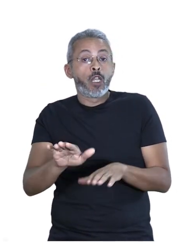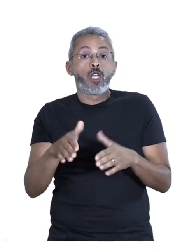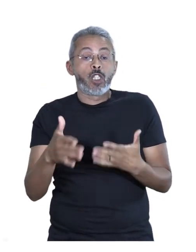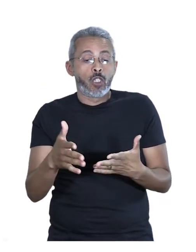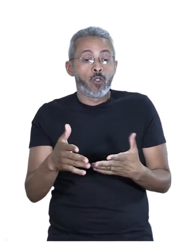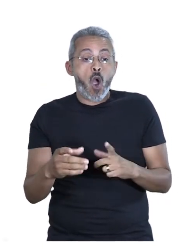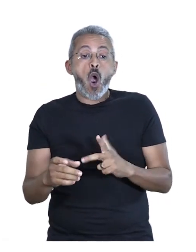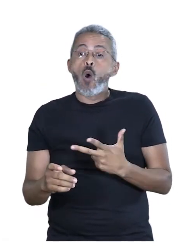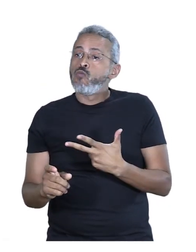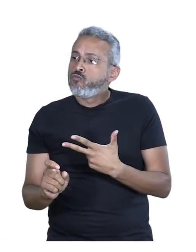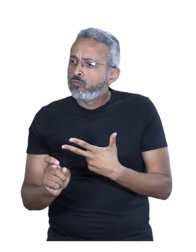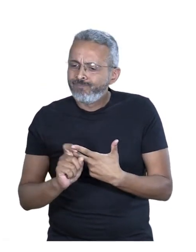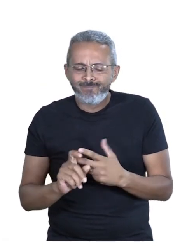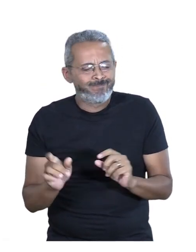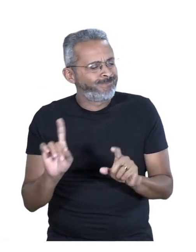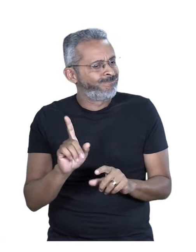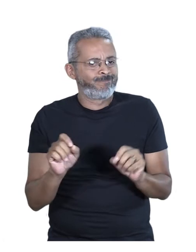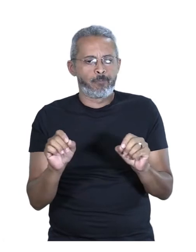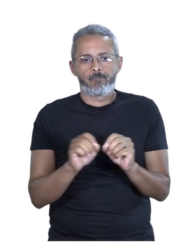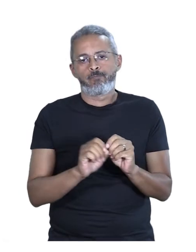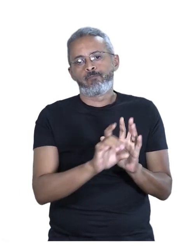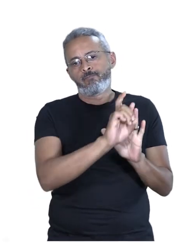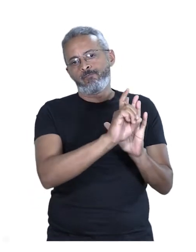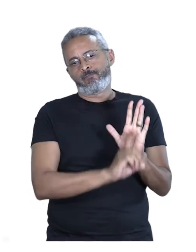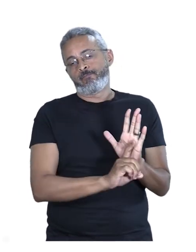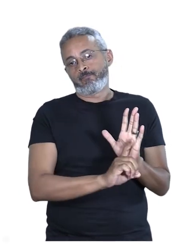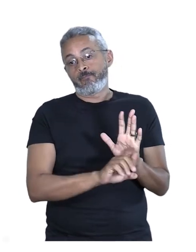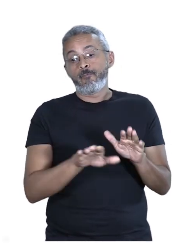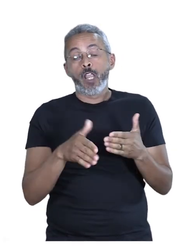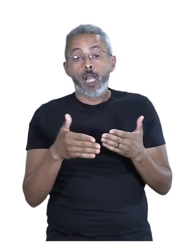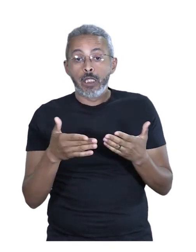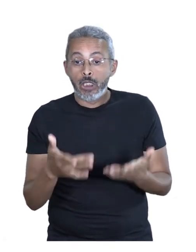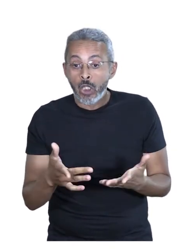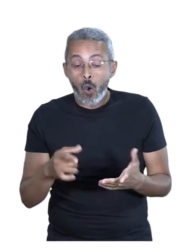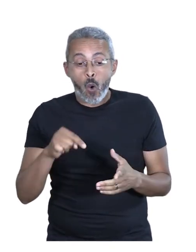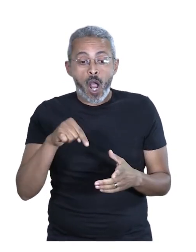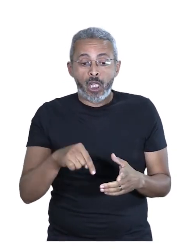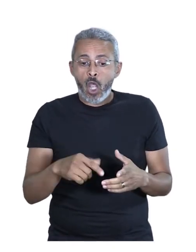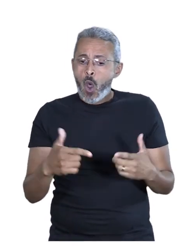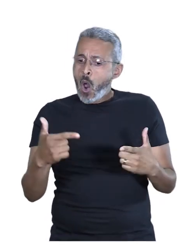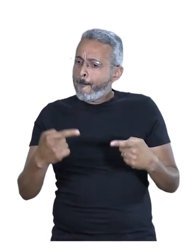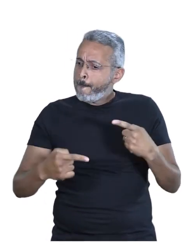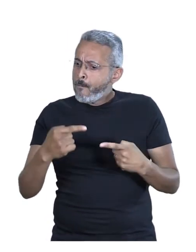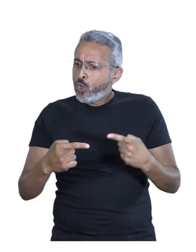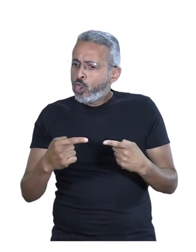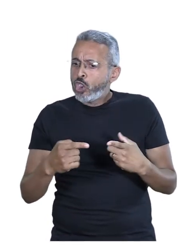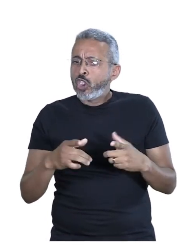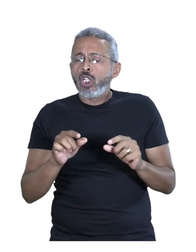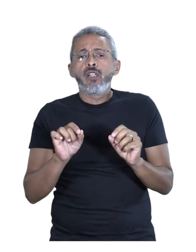Poder Executivo não efetiva esse direito. Consoante Aristóteles no livro Ética